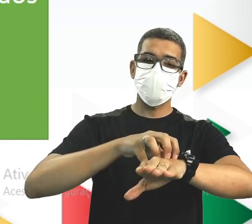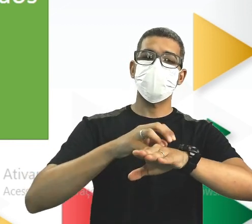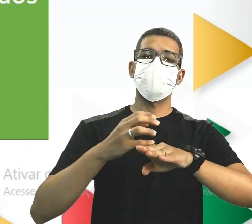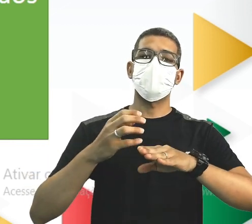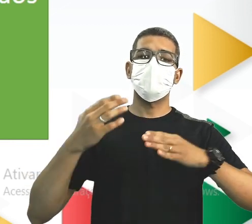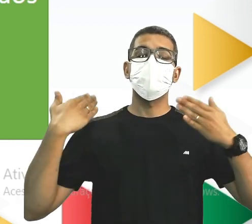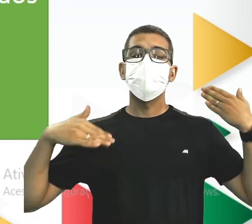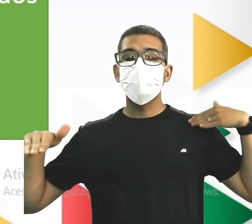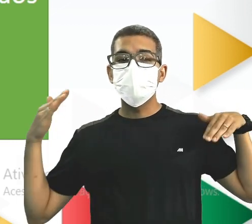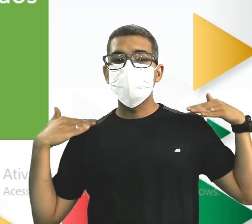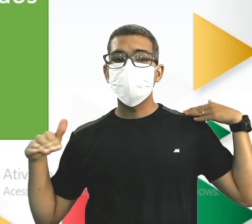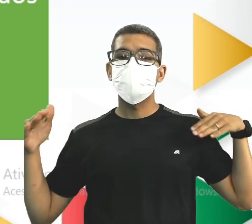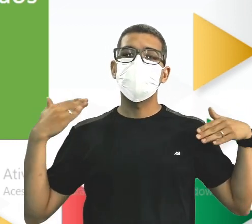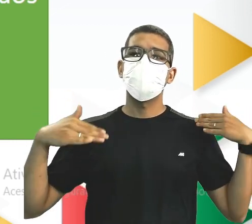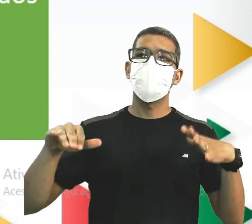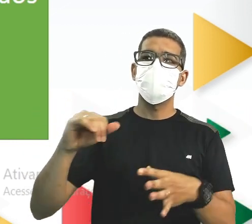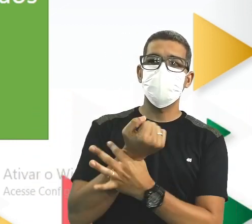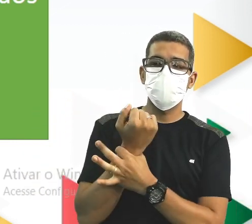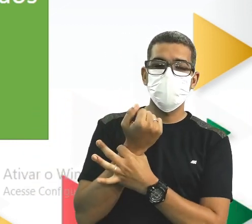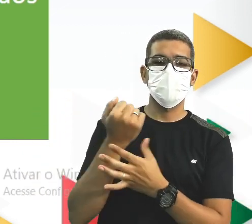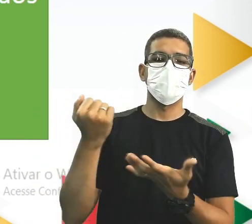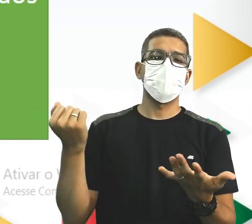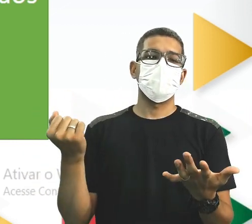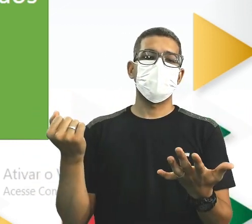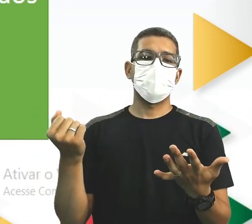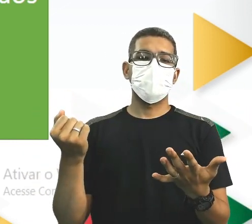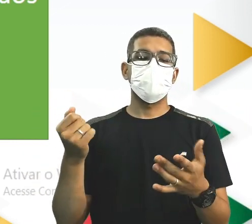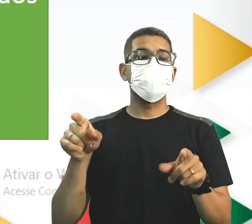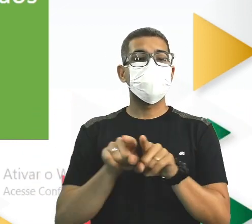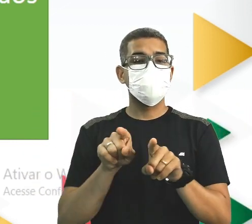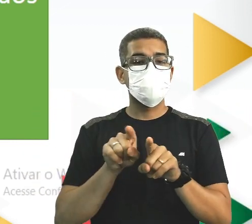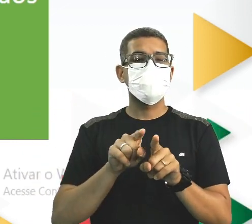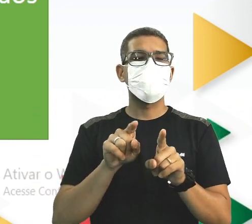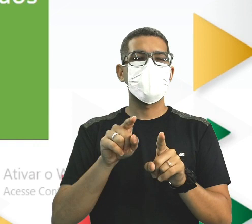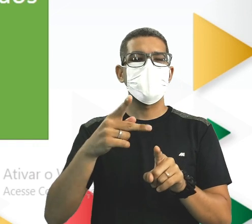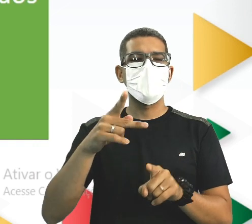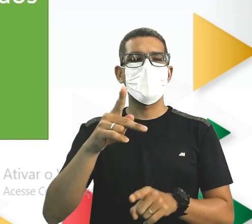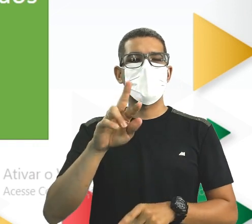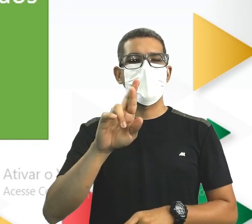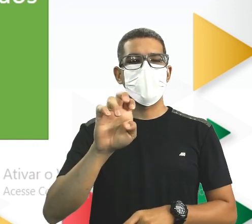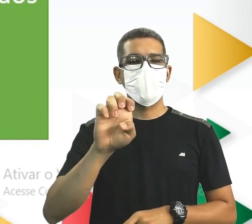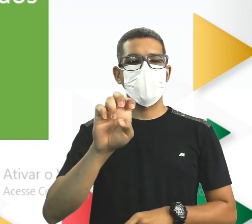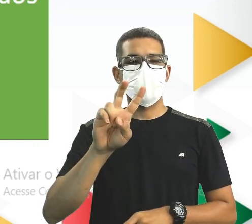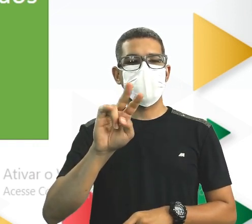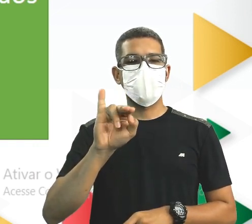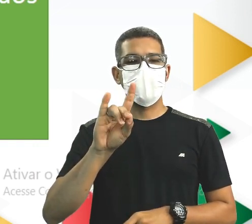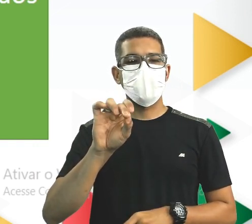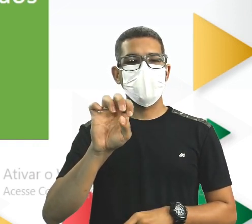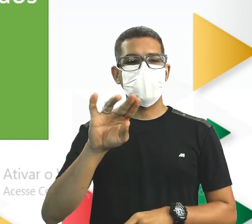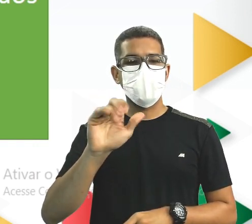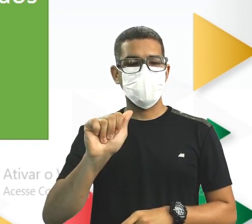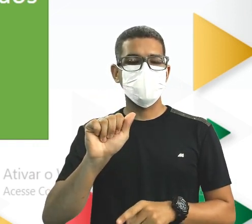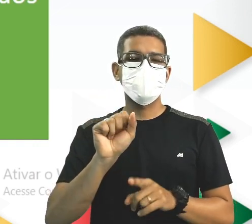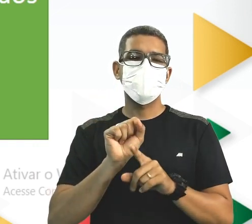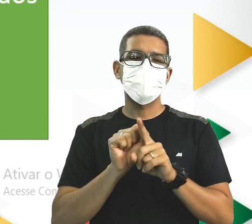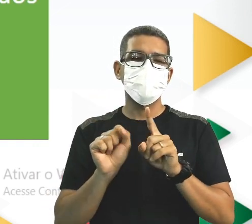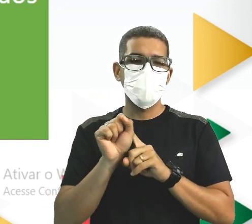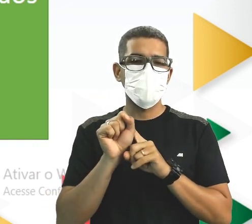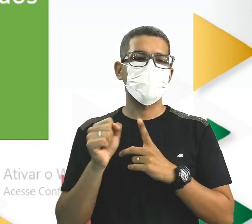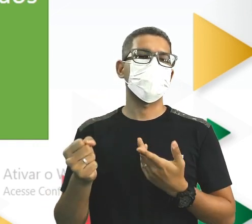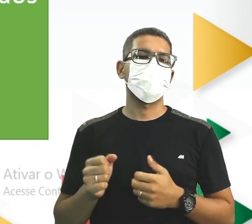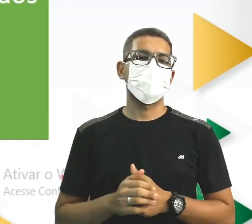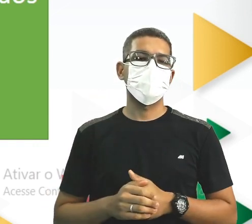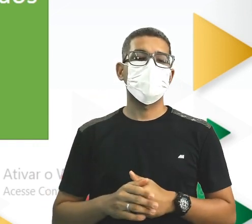o lazer, a segurança, a previdência social, quando precisar dela, a proteção